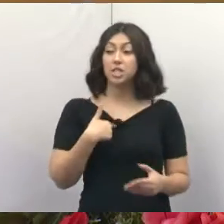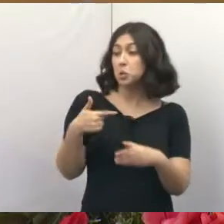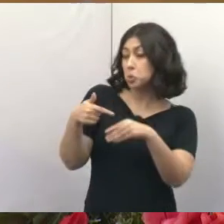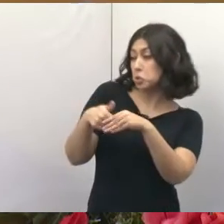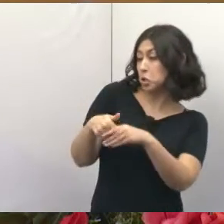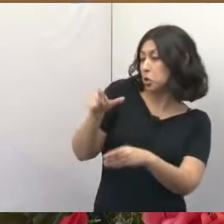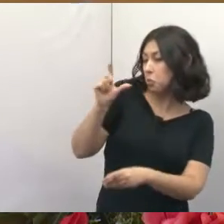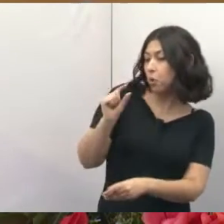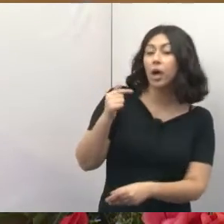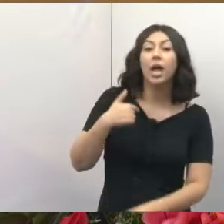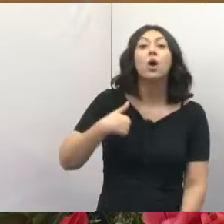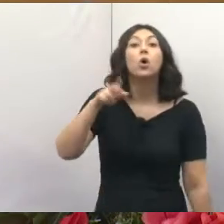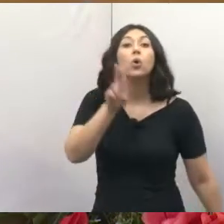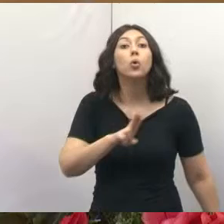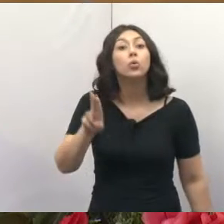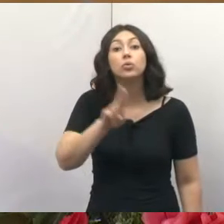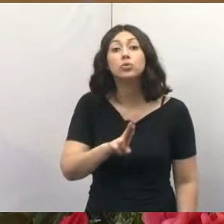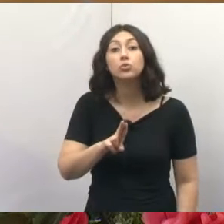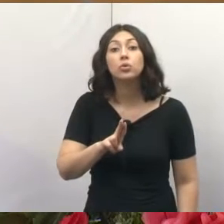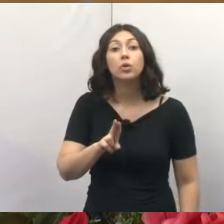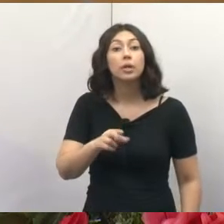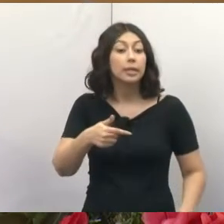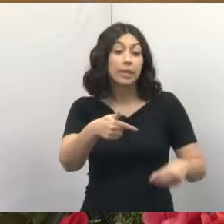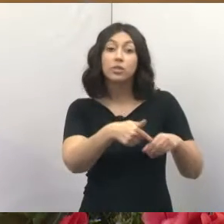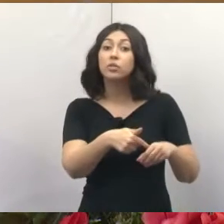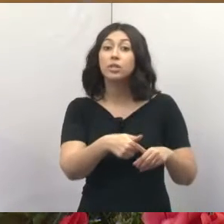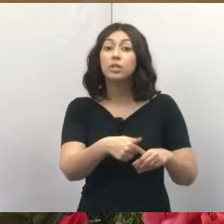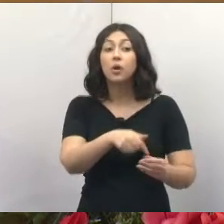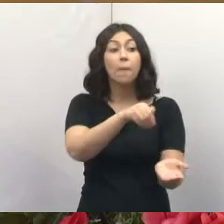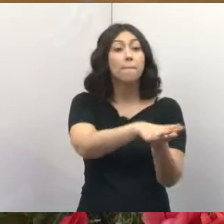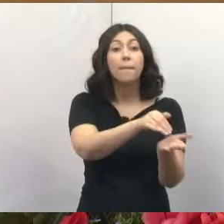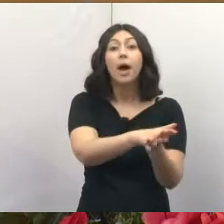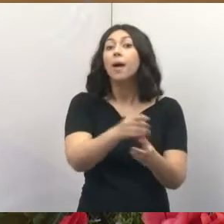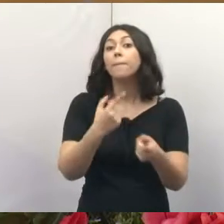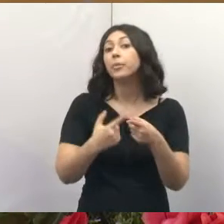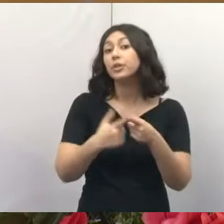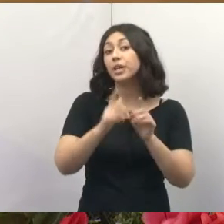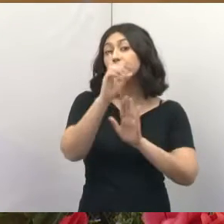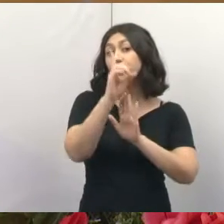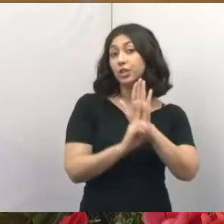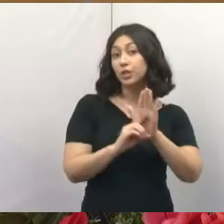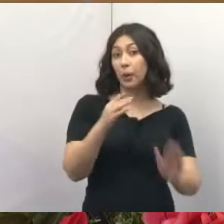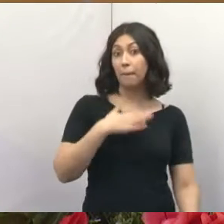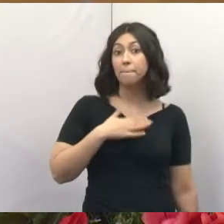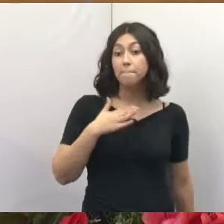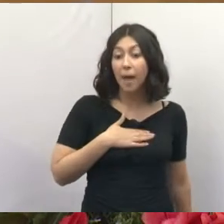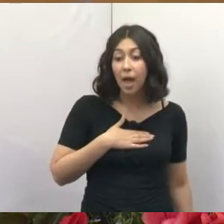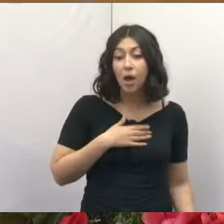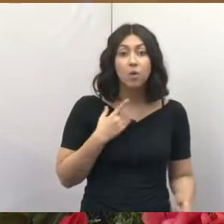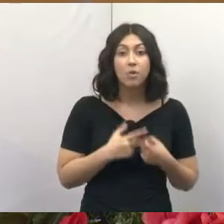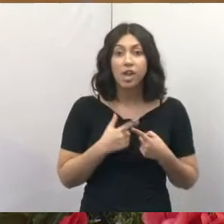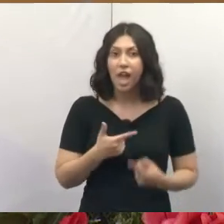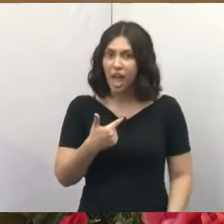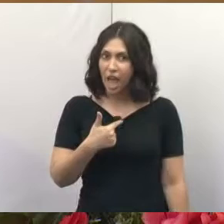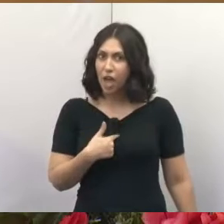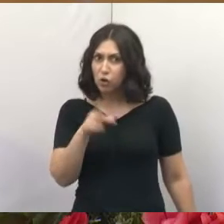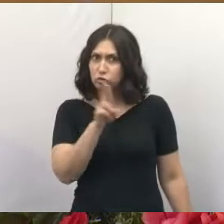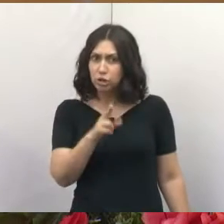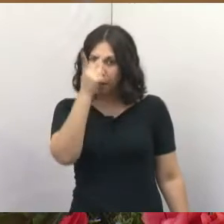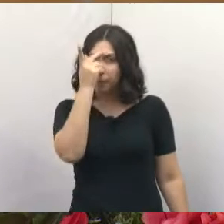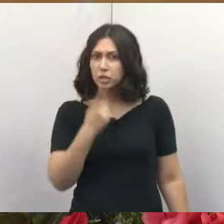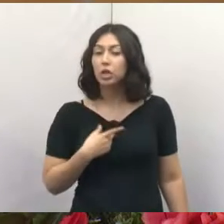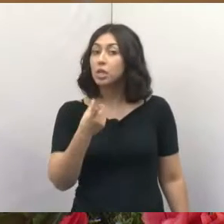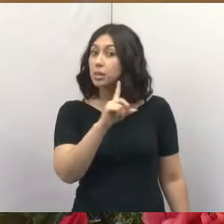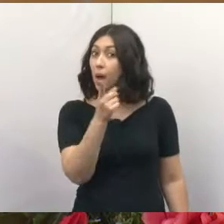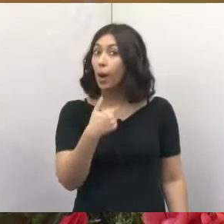gasto a gasolina que é pertinente para mim enquanto vereador. Eu gasto o cheques que é pertinente para mim enquanto vereador, porque não é eu que estou gastando para mim. Eu estou gastando